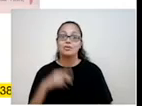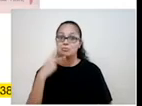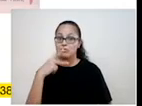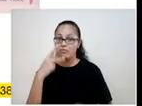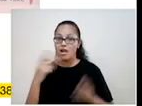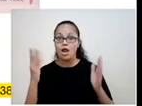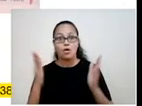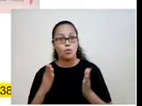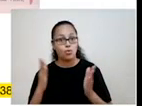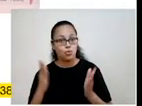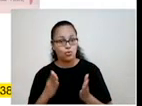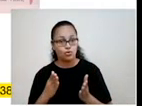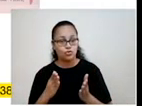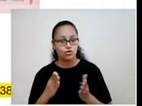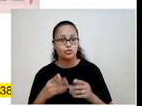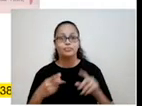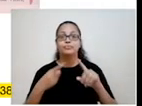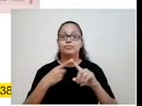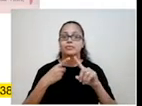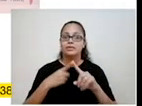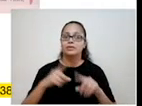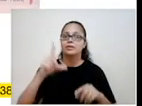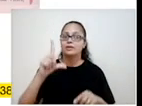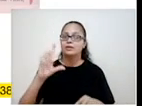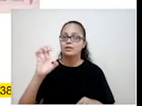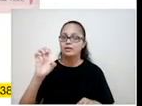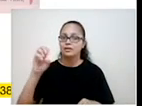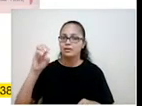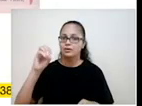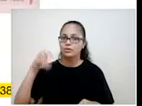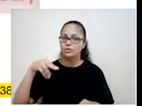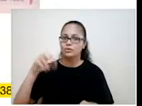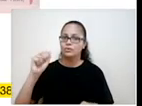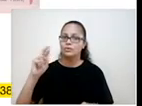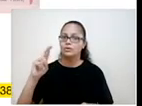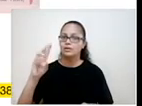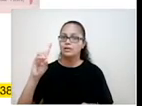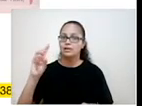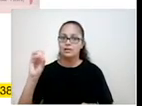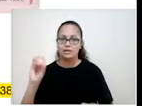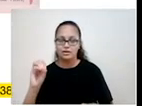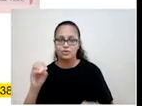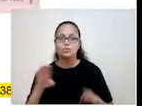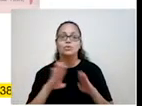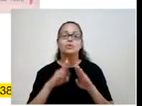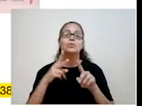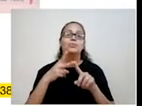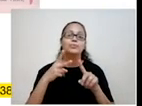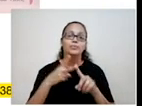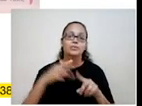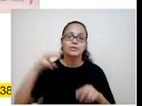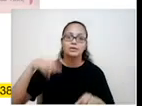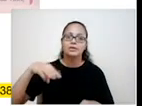hoje. Leonardo da Vinci e Michelangelo Buonarroti. Bom,